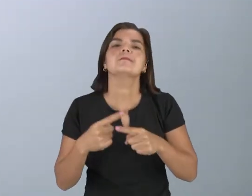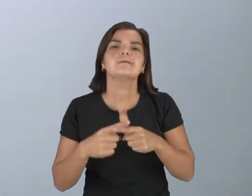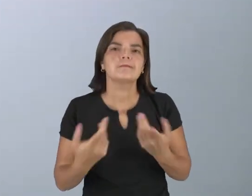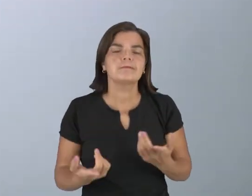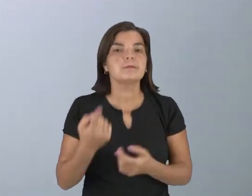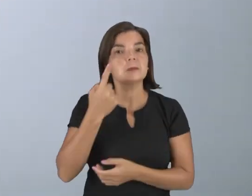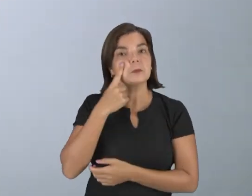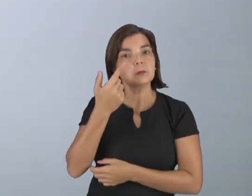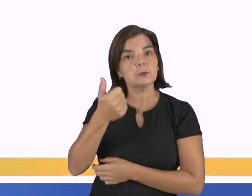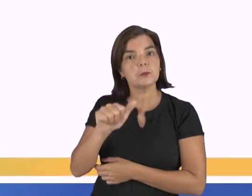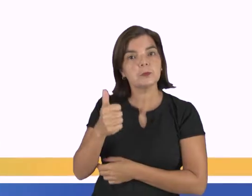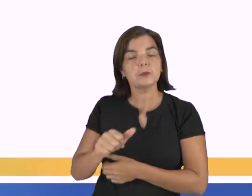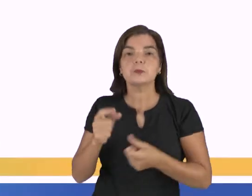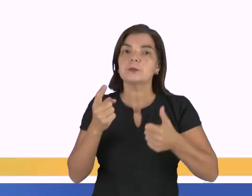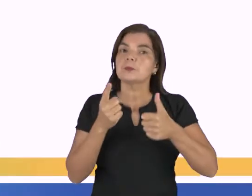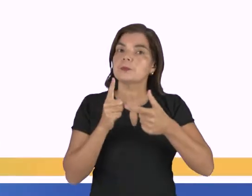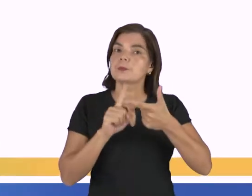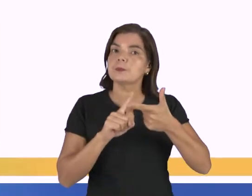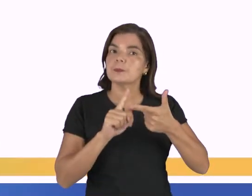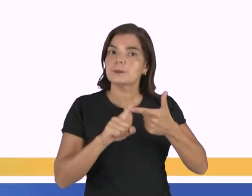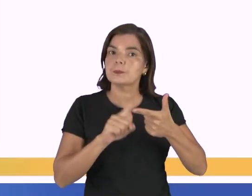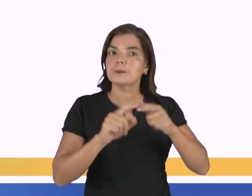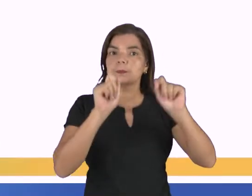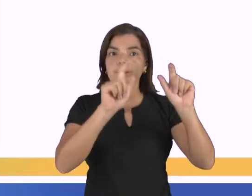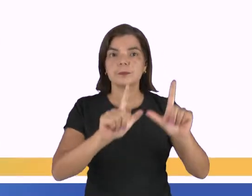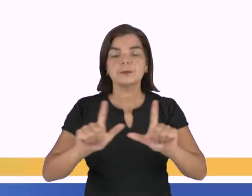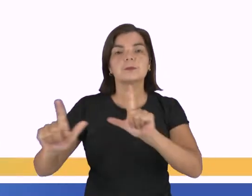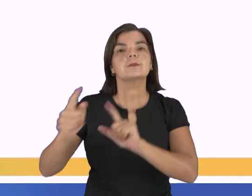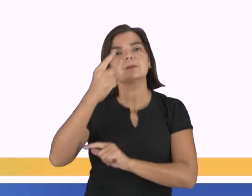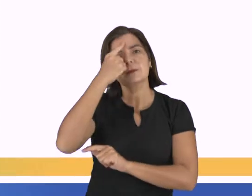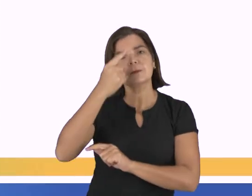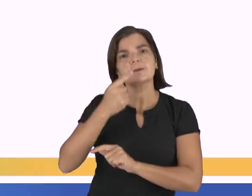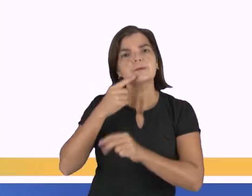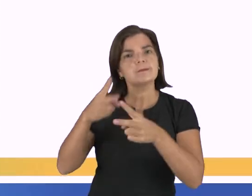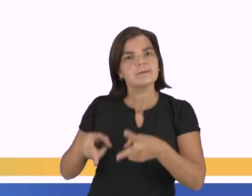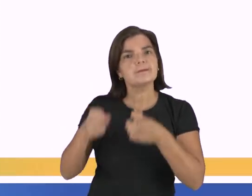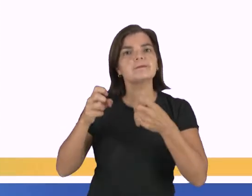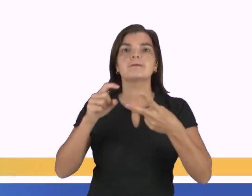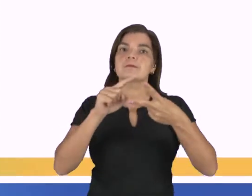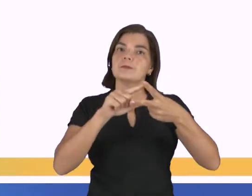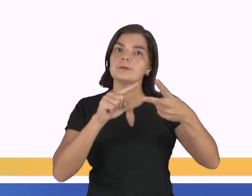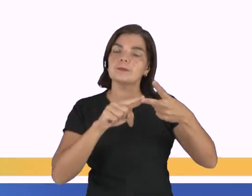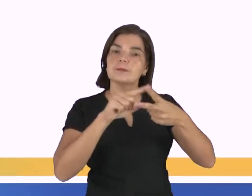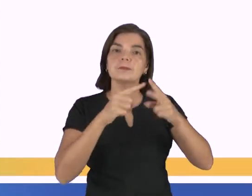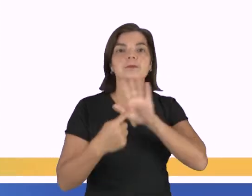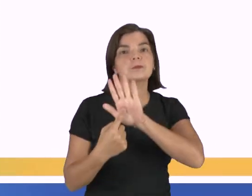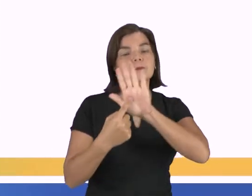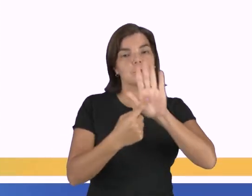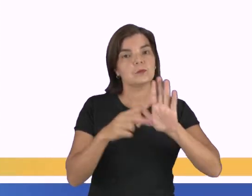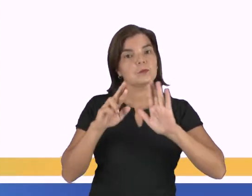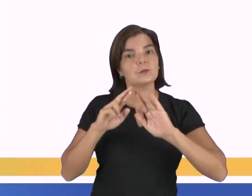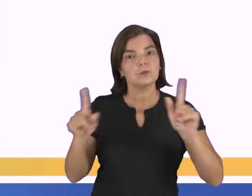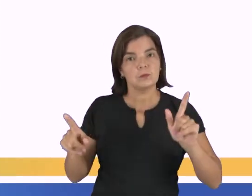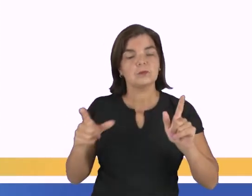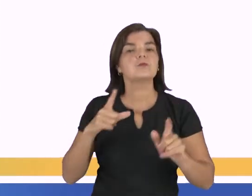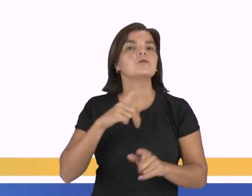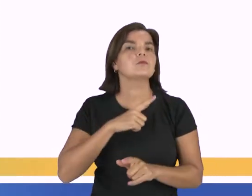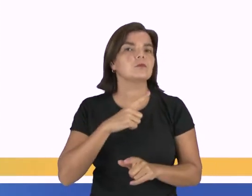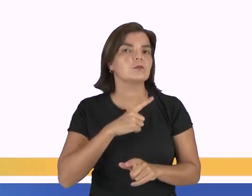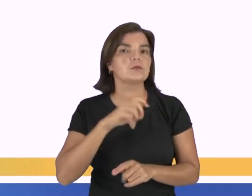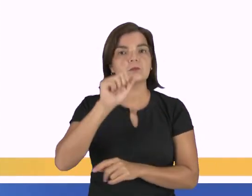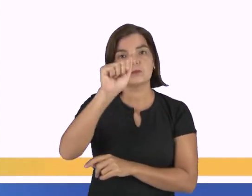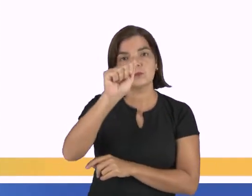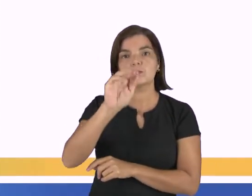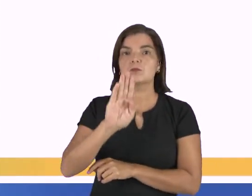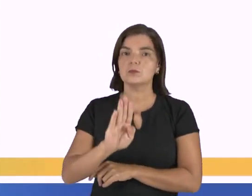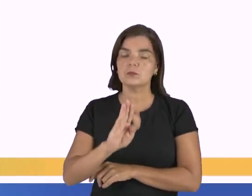Se tu verificar nessa segunda imagem aí, é possível perceber que tem dois pontos, então já para mostrar mesmo essa diferença, e aí tem o ponto A e o